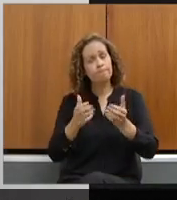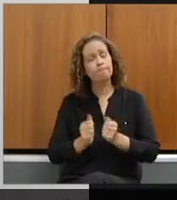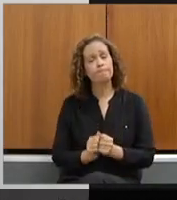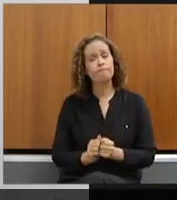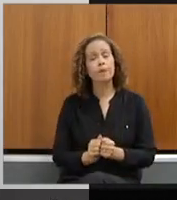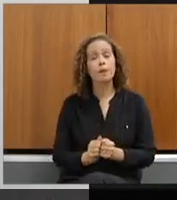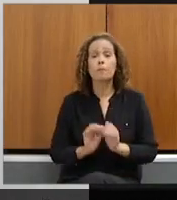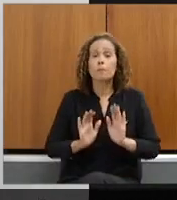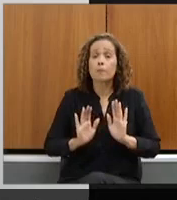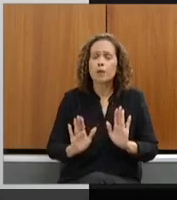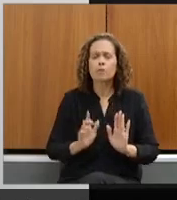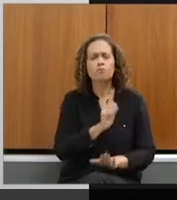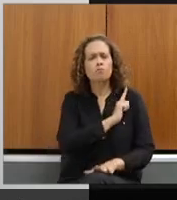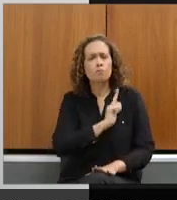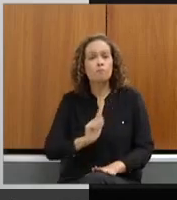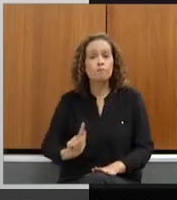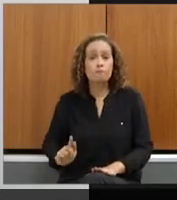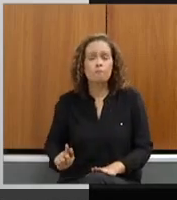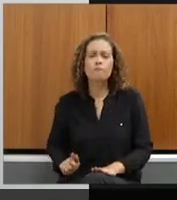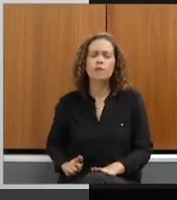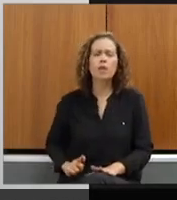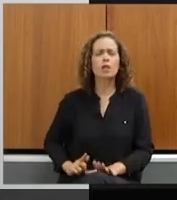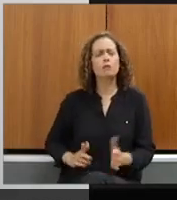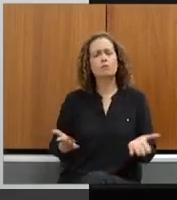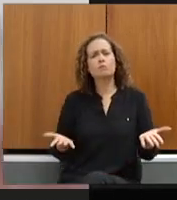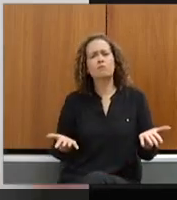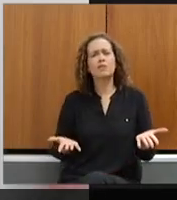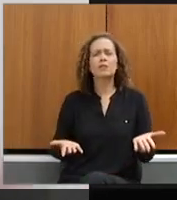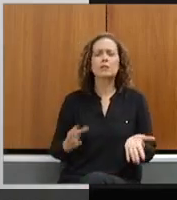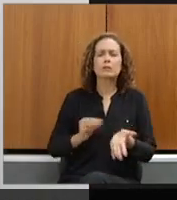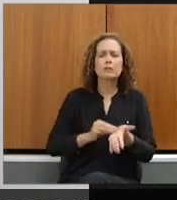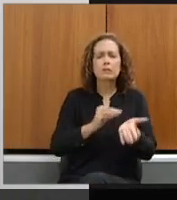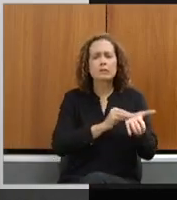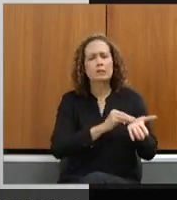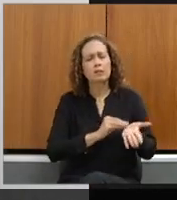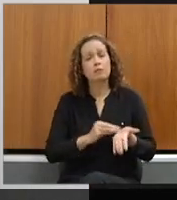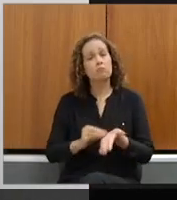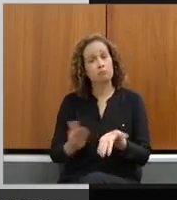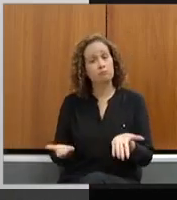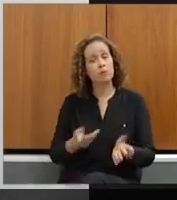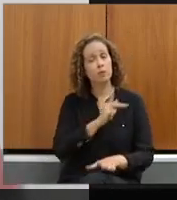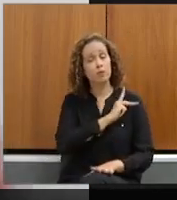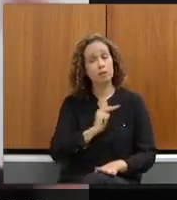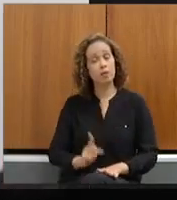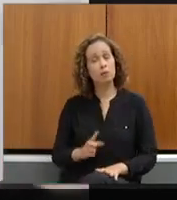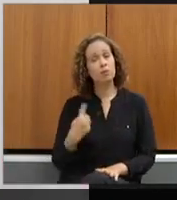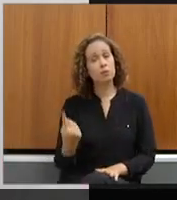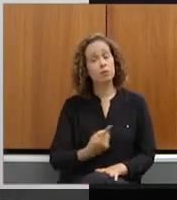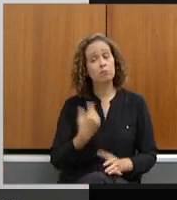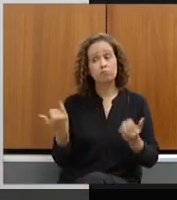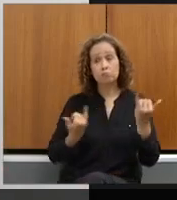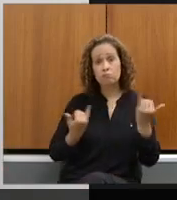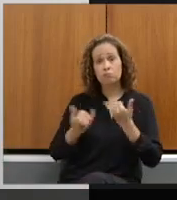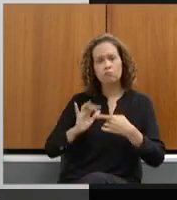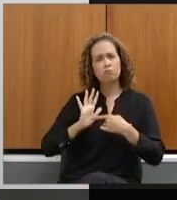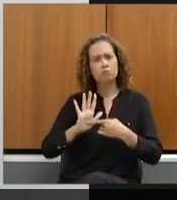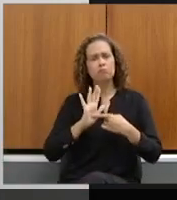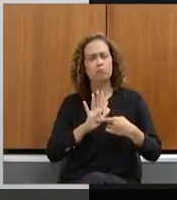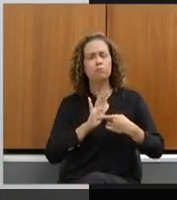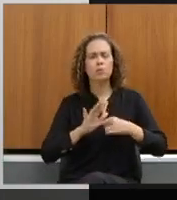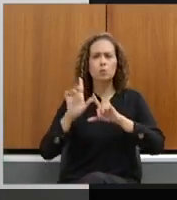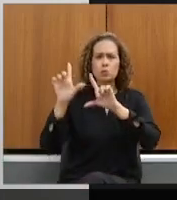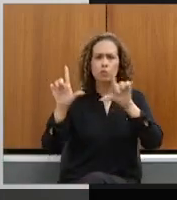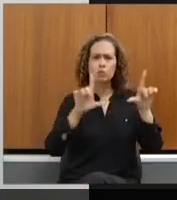mas acho que o governo no seu conjunto e me permita Presidente a gente ouve nas Exposições no